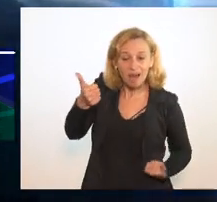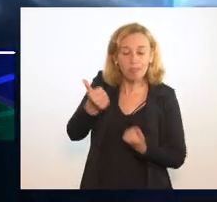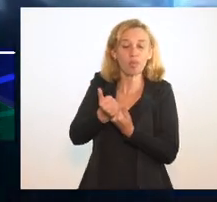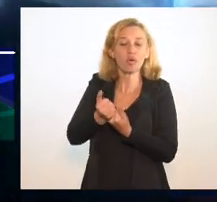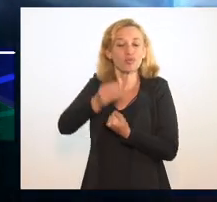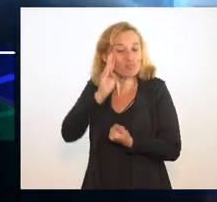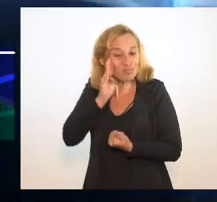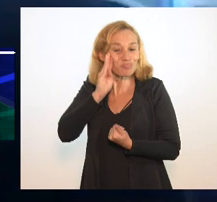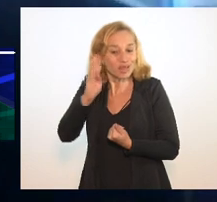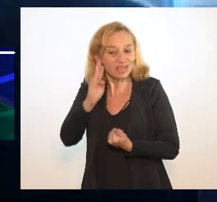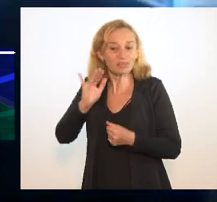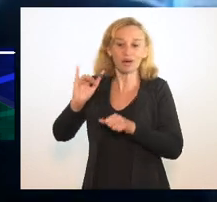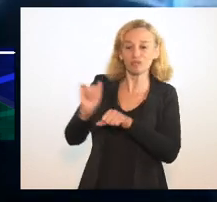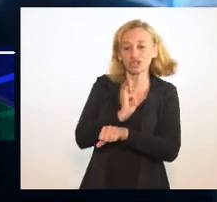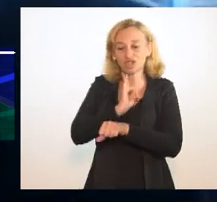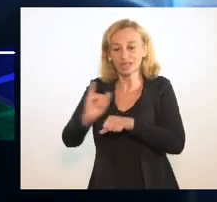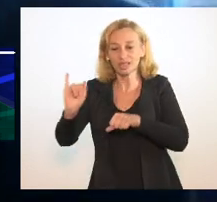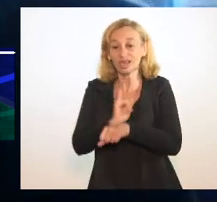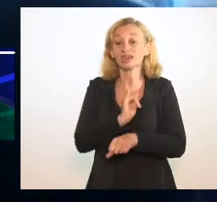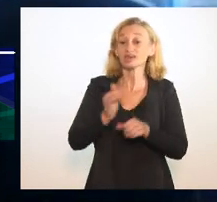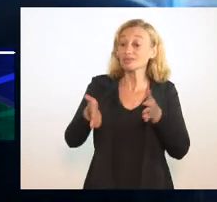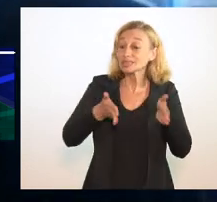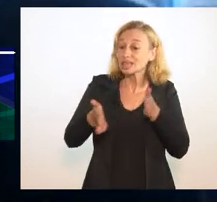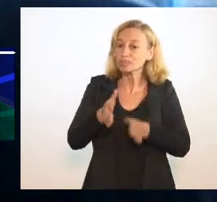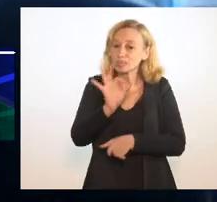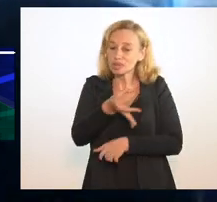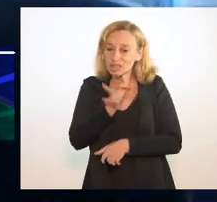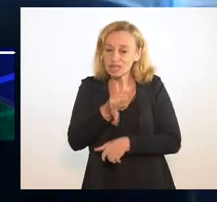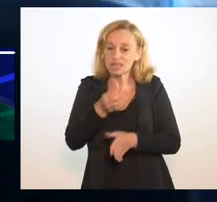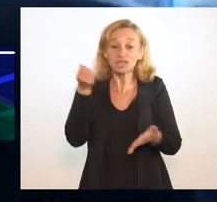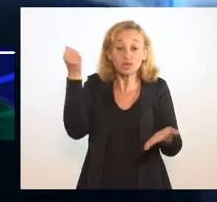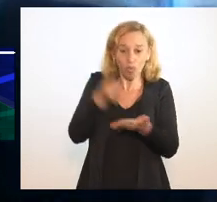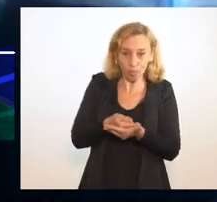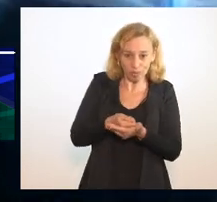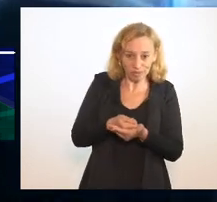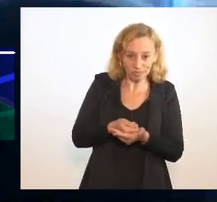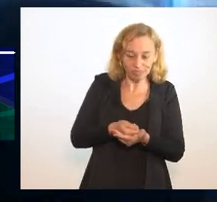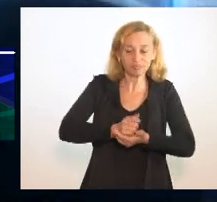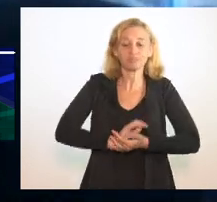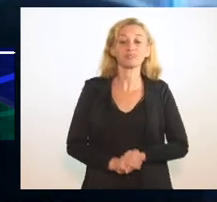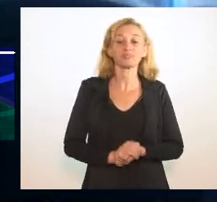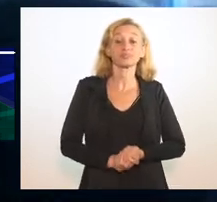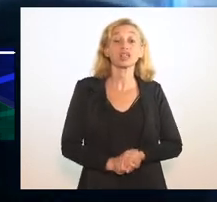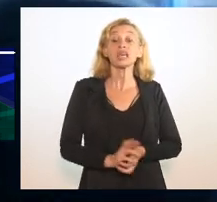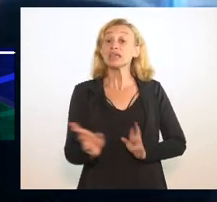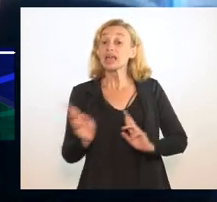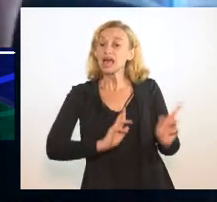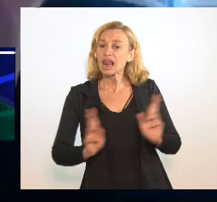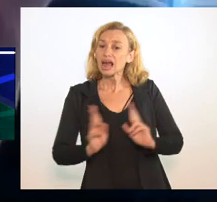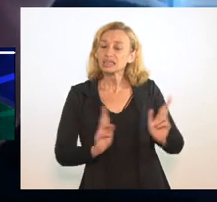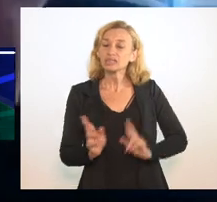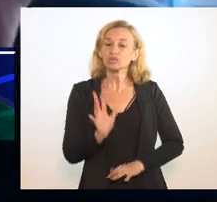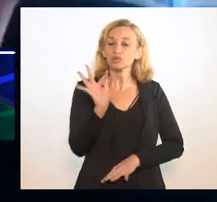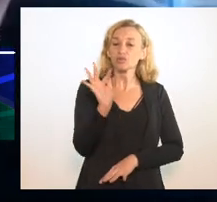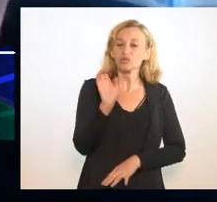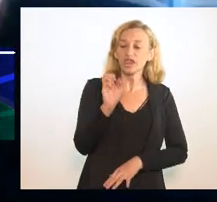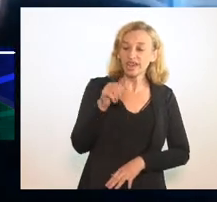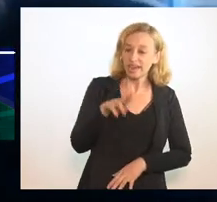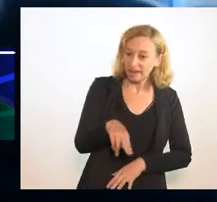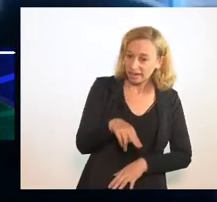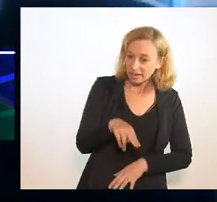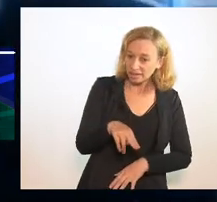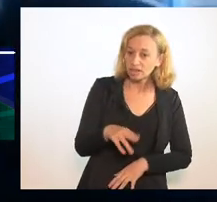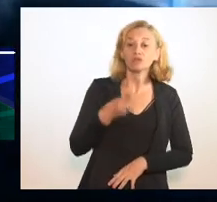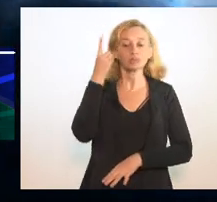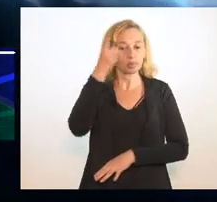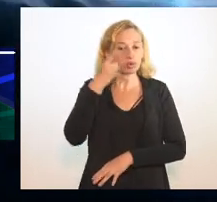essencial, estratégico e temporário se concretize. Em relação à questão do FECAM, o